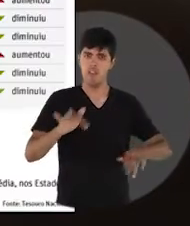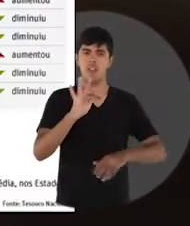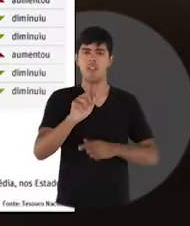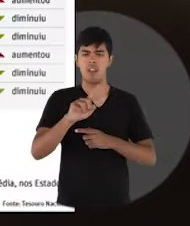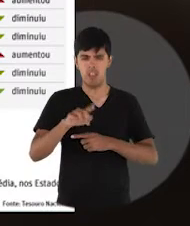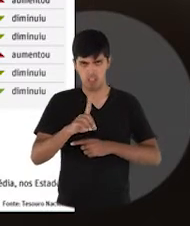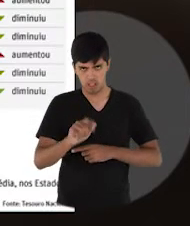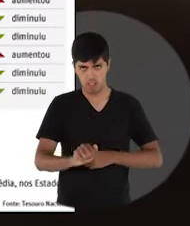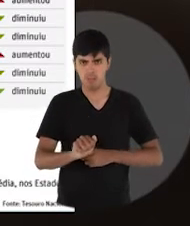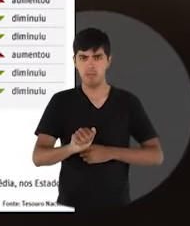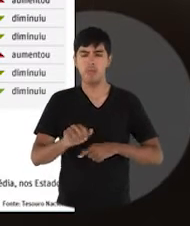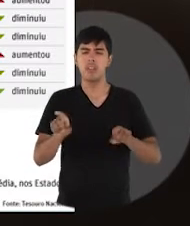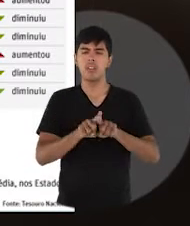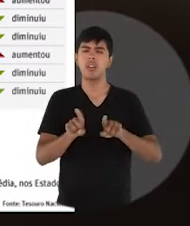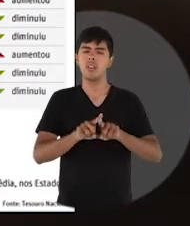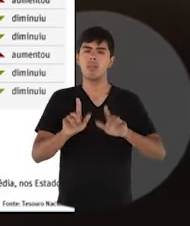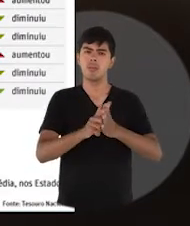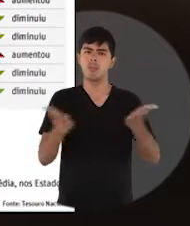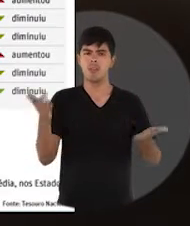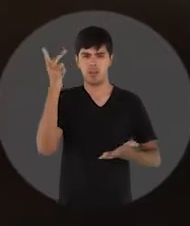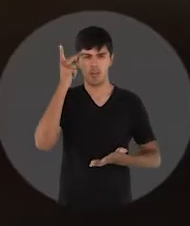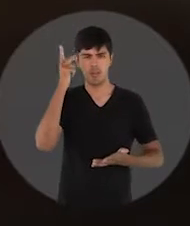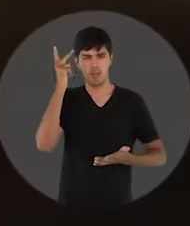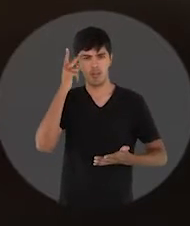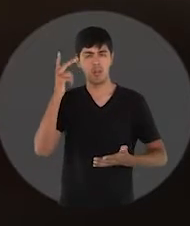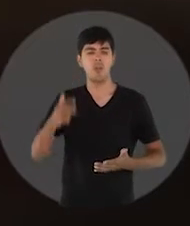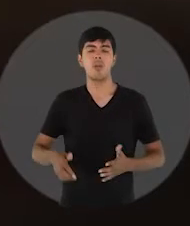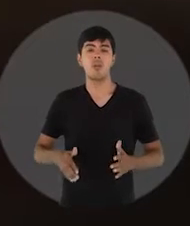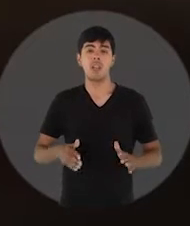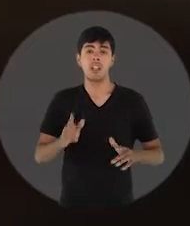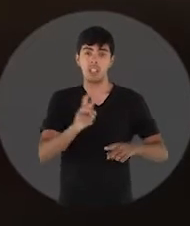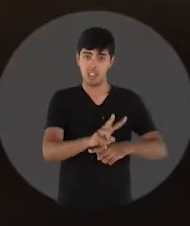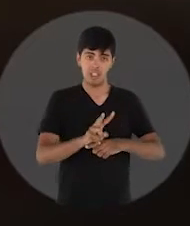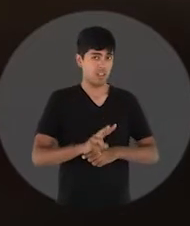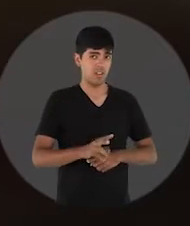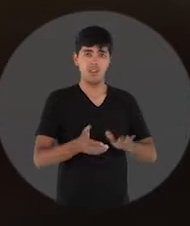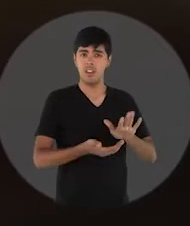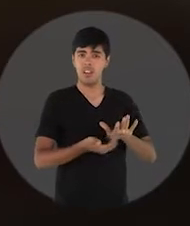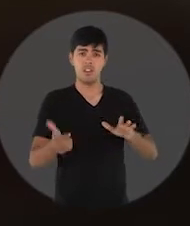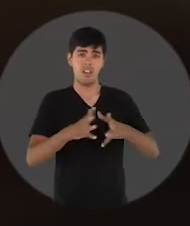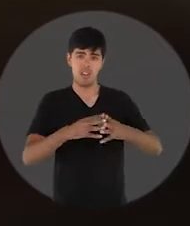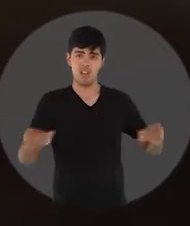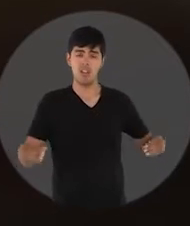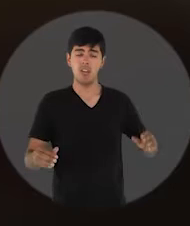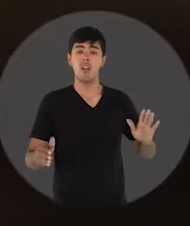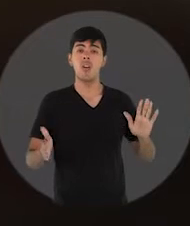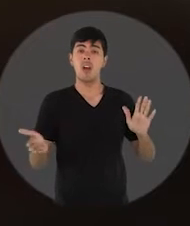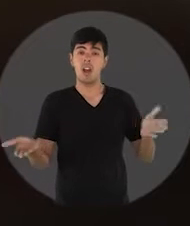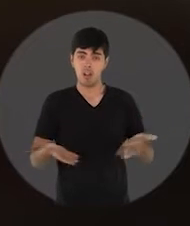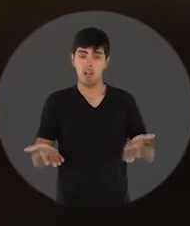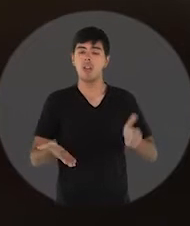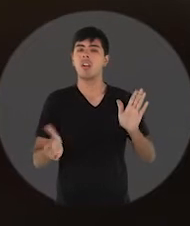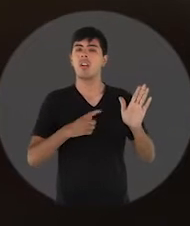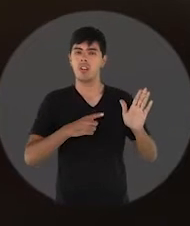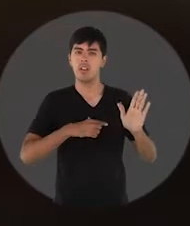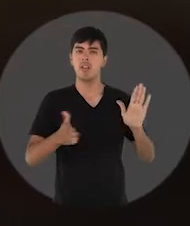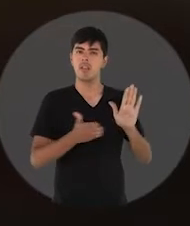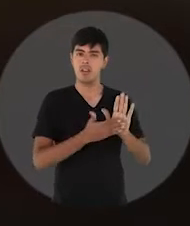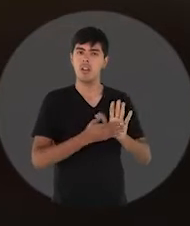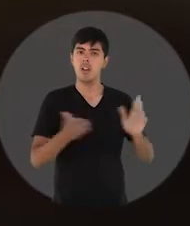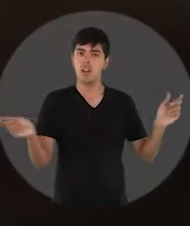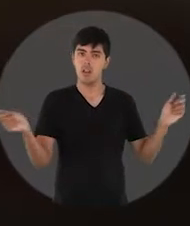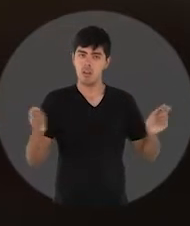Ministério da Fazenda e a Folha de São Paulo. Tirando o RN do Serasa dos estados e municípios. O CALC,